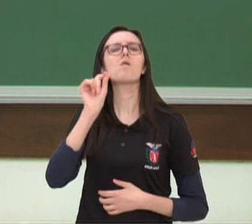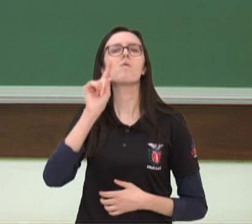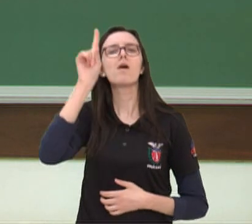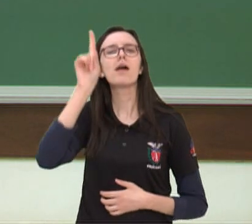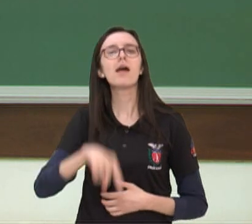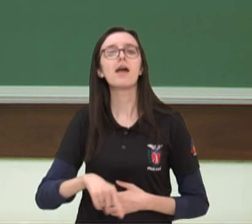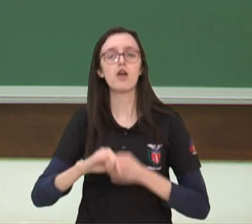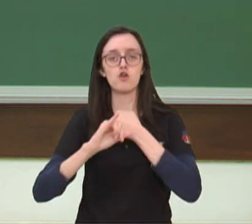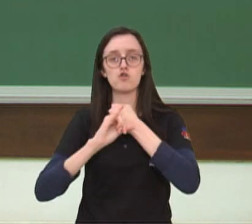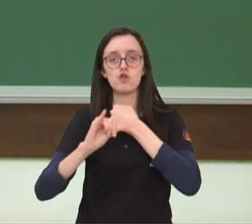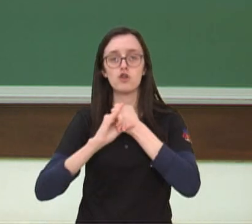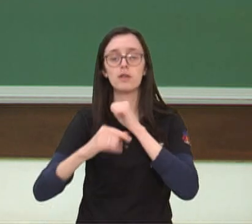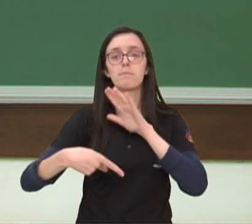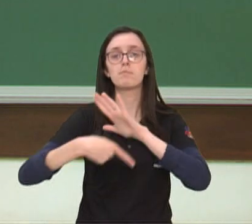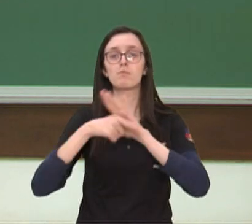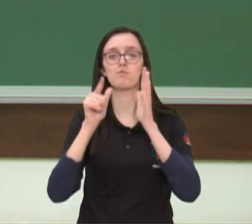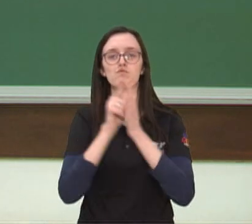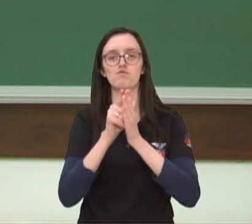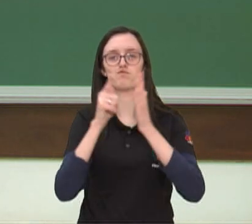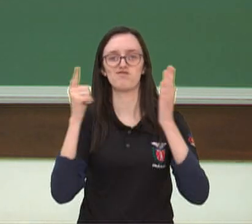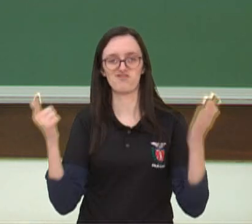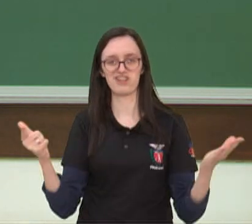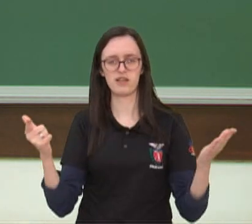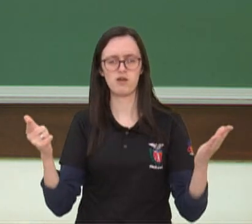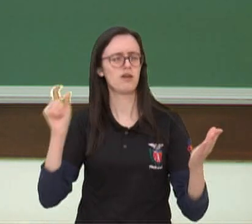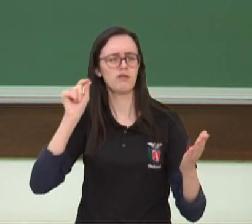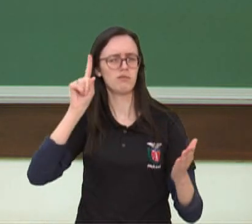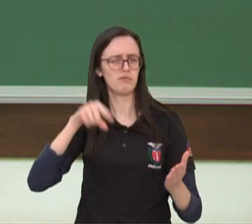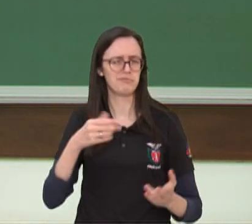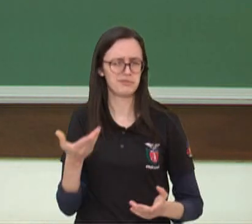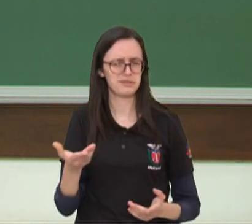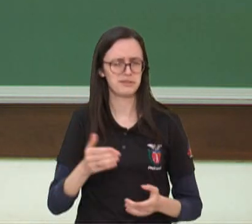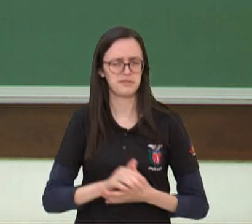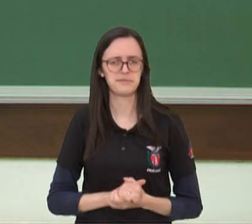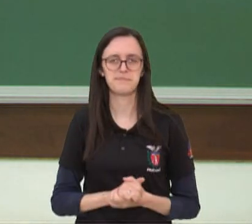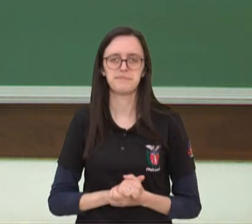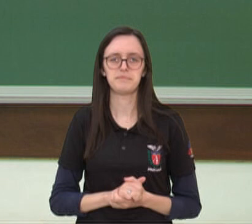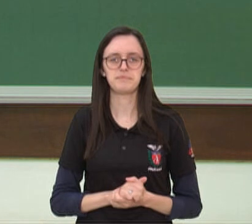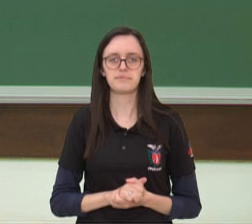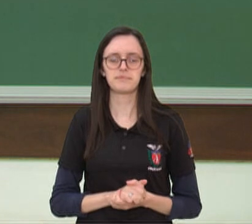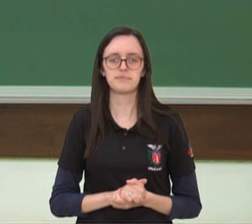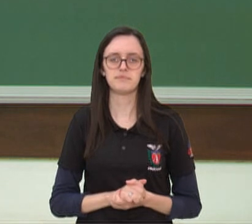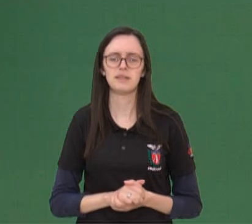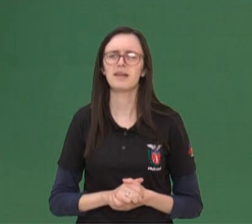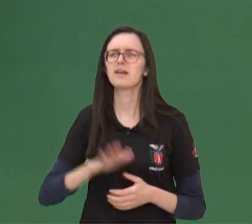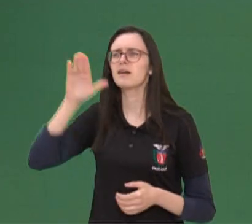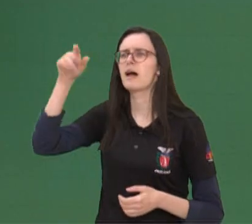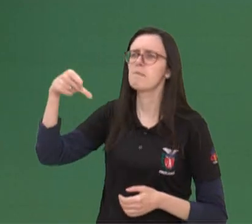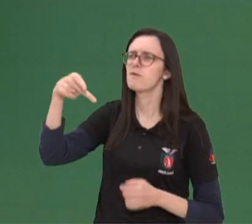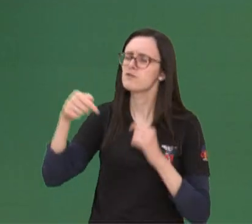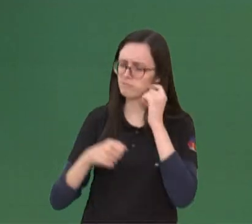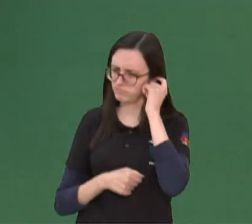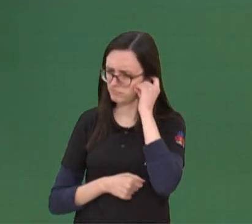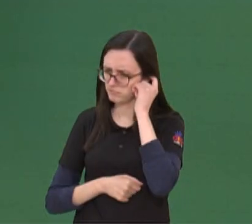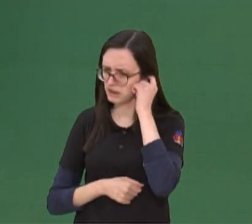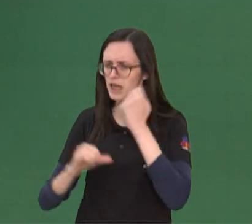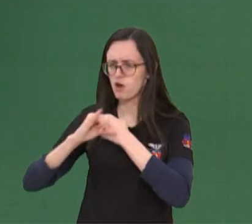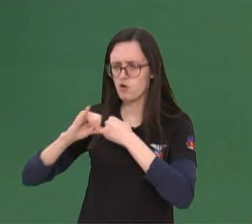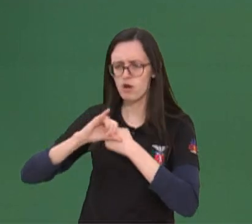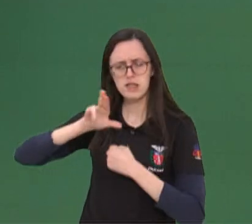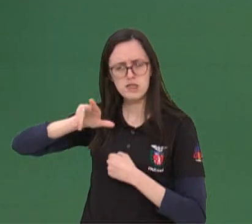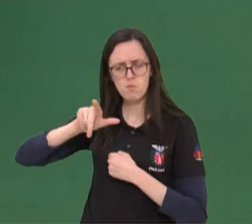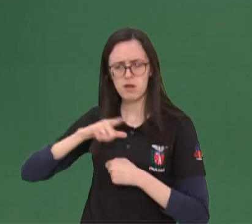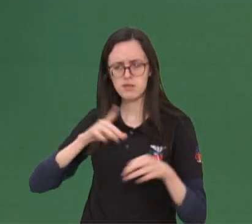a crônica jornalística. O que seria a crônica jornalística? Mas, professor, a crônica ela não está